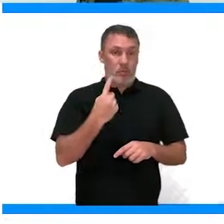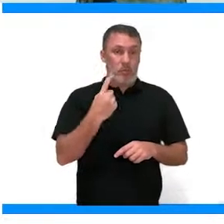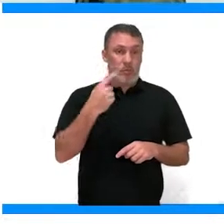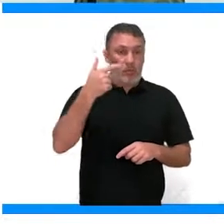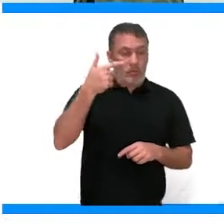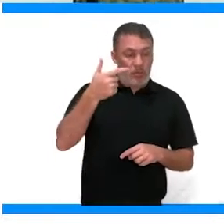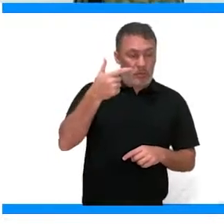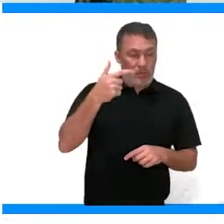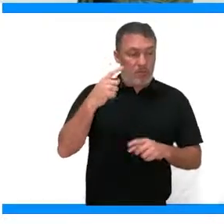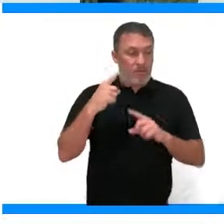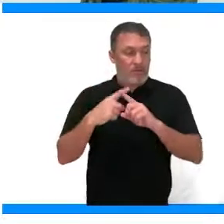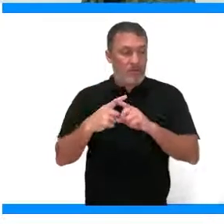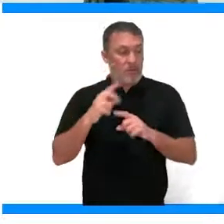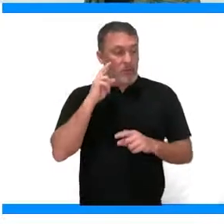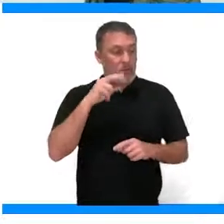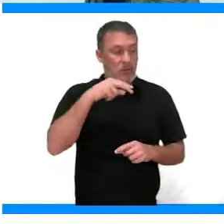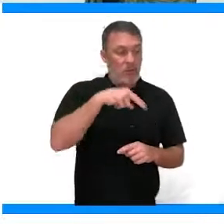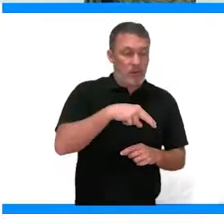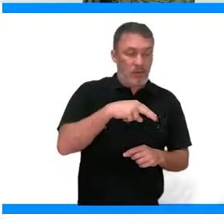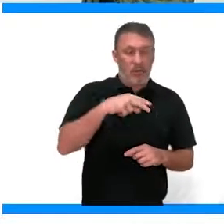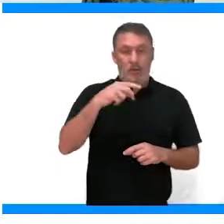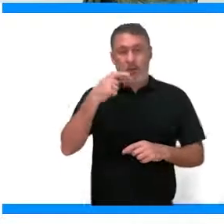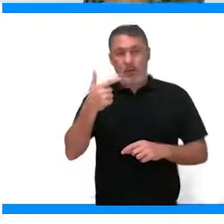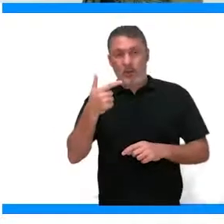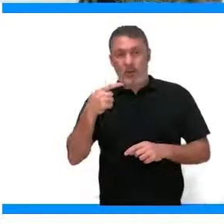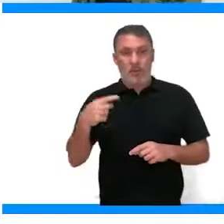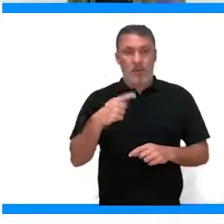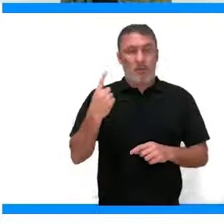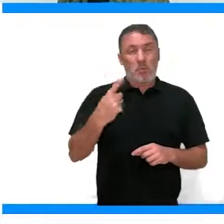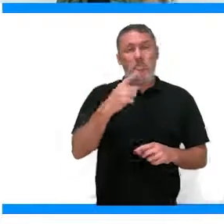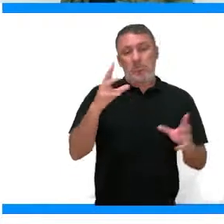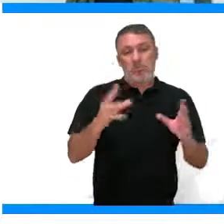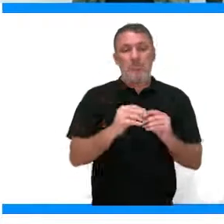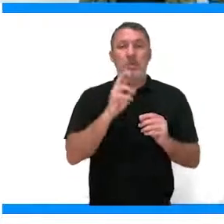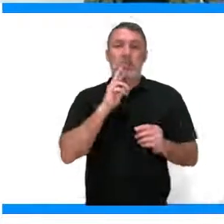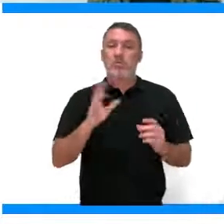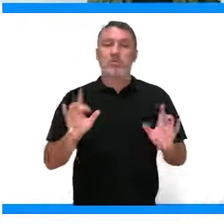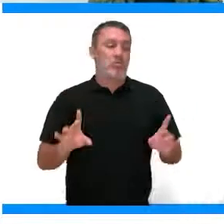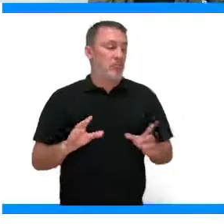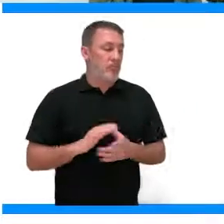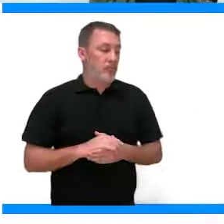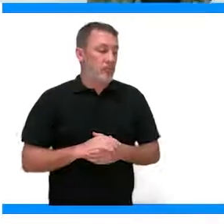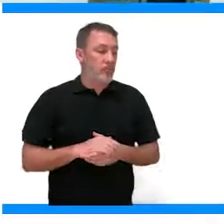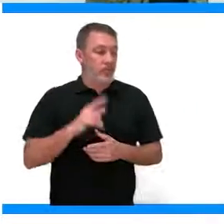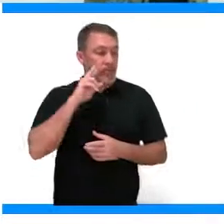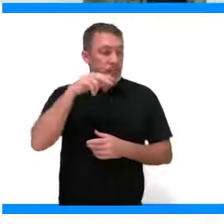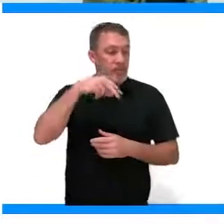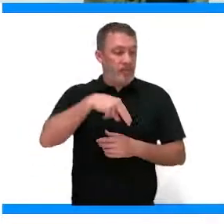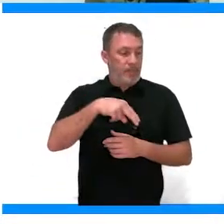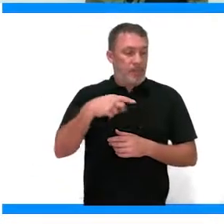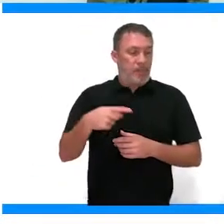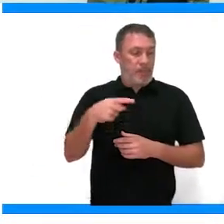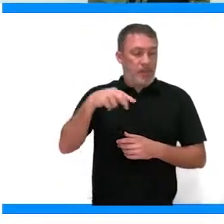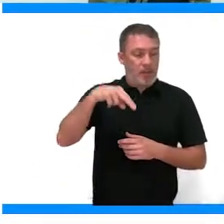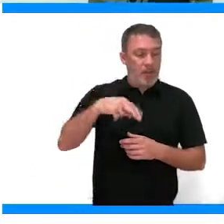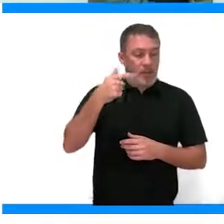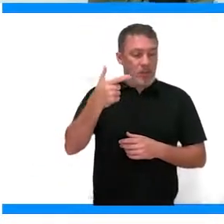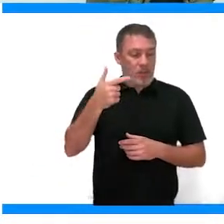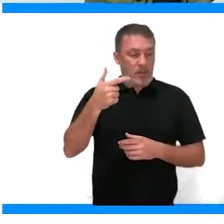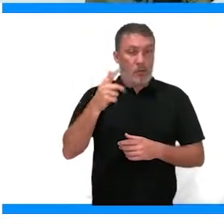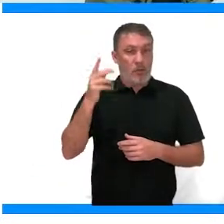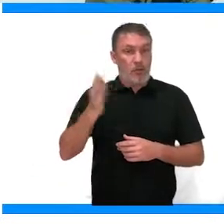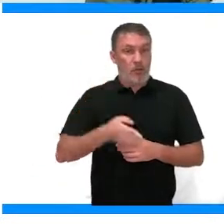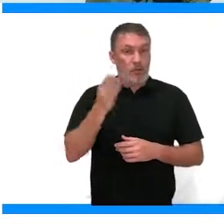menos 1 vezes N menos 1. É só fazer. N ao quadrado menos 2N mais 1. Pode usar produtos notáveis. N ao quadrado menos N ao